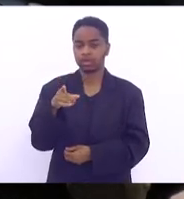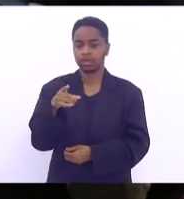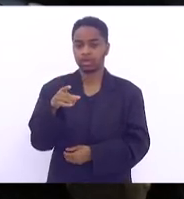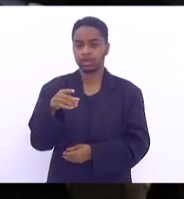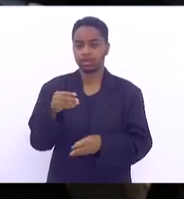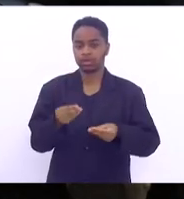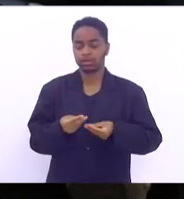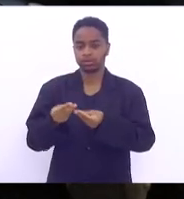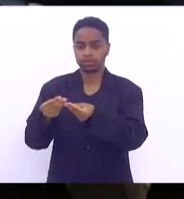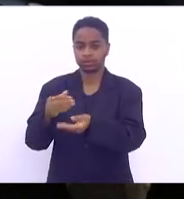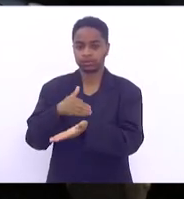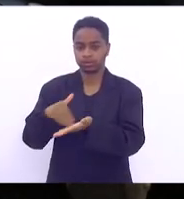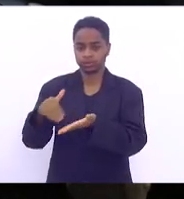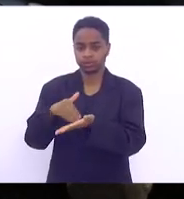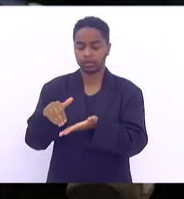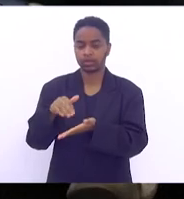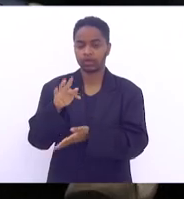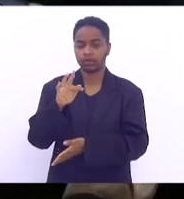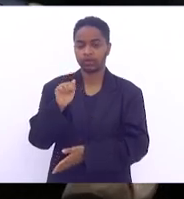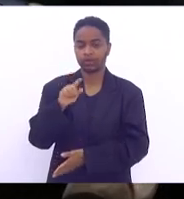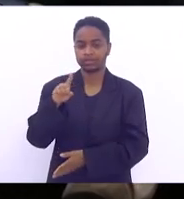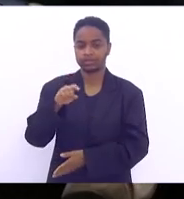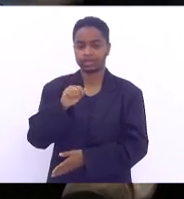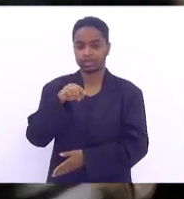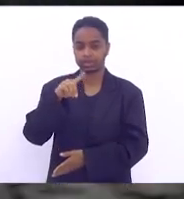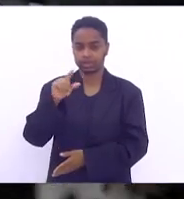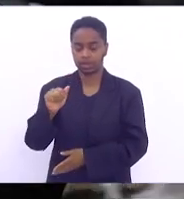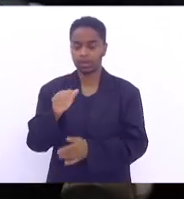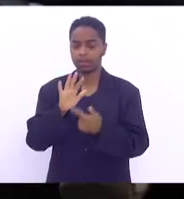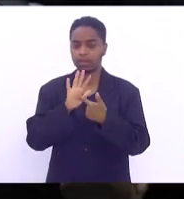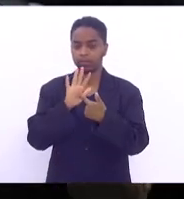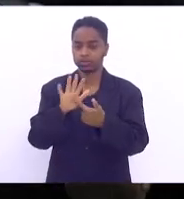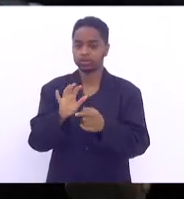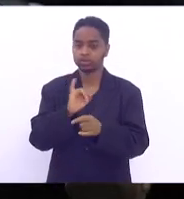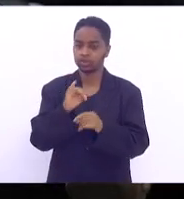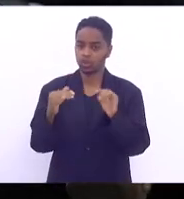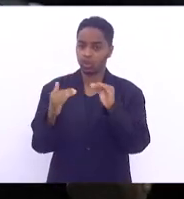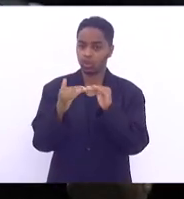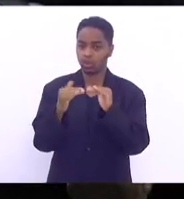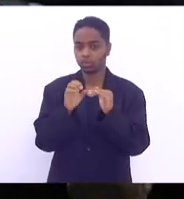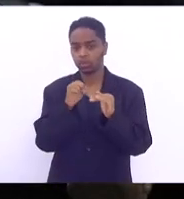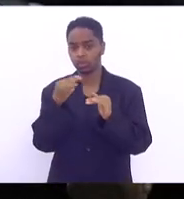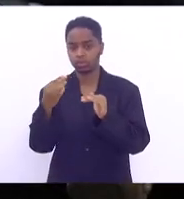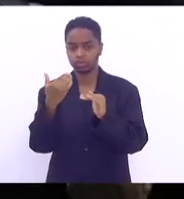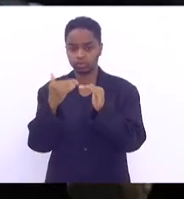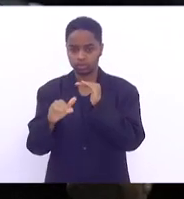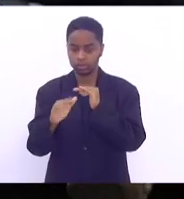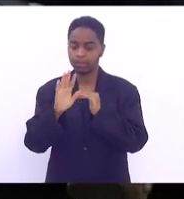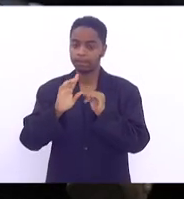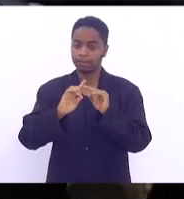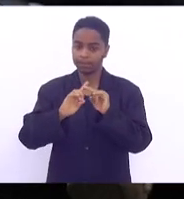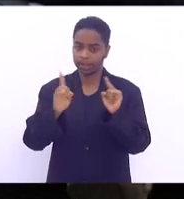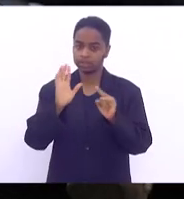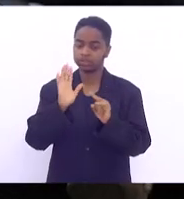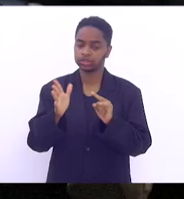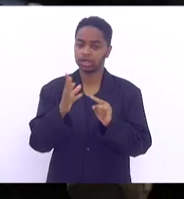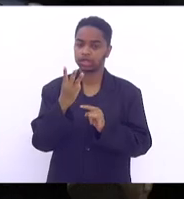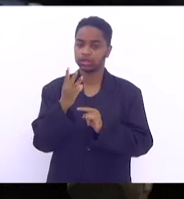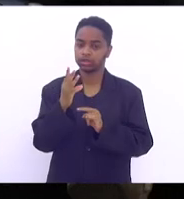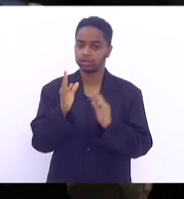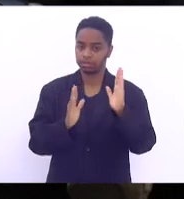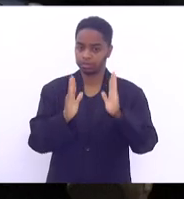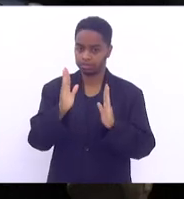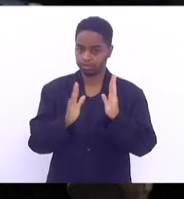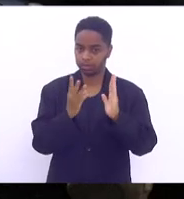Fazenda para ela dizer se concordava ou não concordava. Passaram-se os 30 dias.